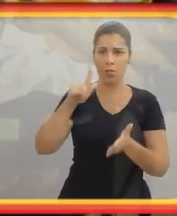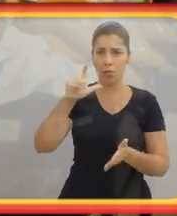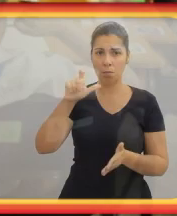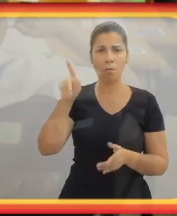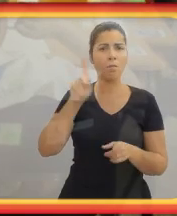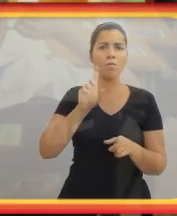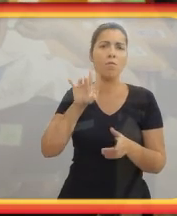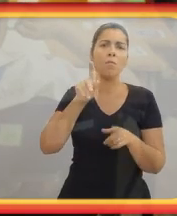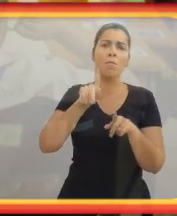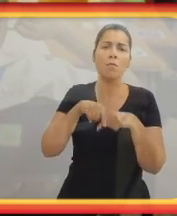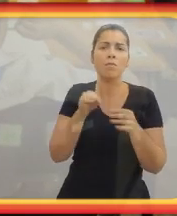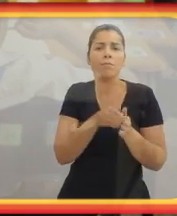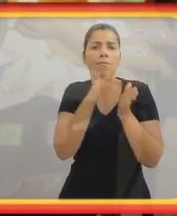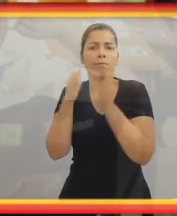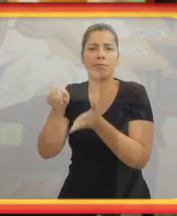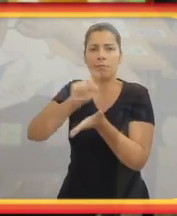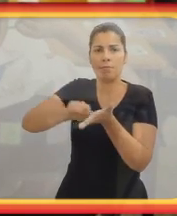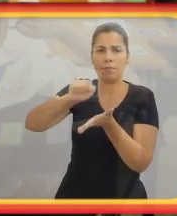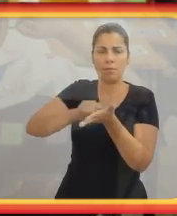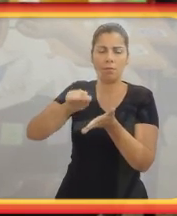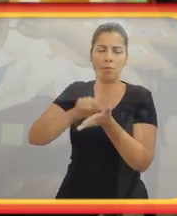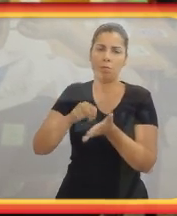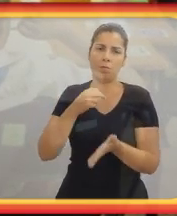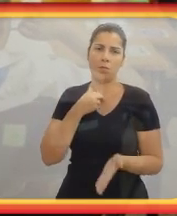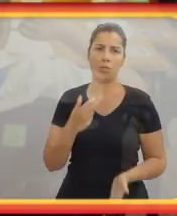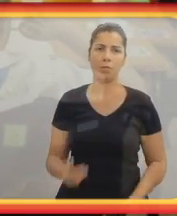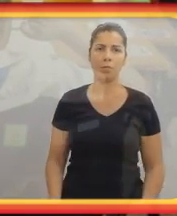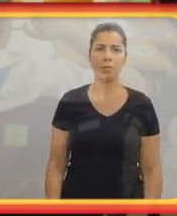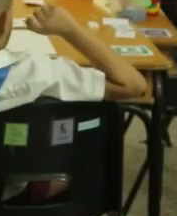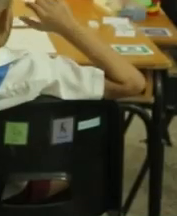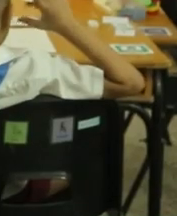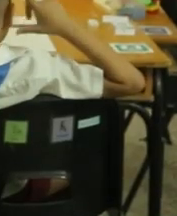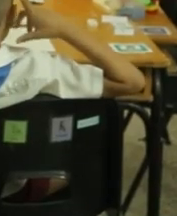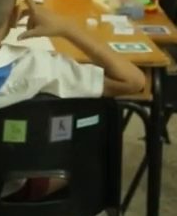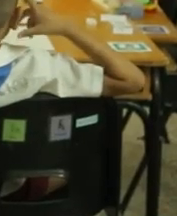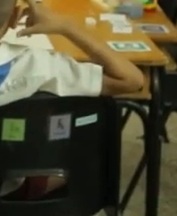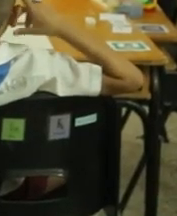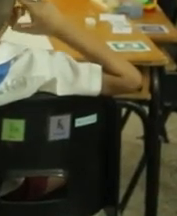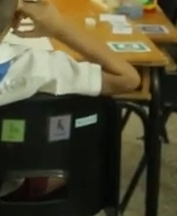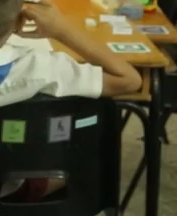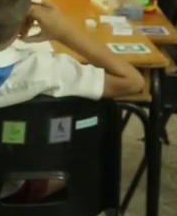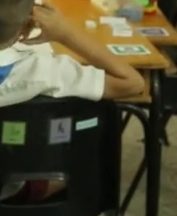global, não devemos passar à escrita. Até que o menino não logre o máximo